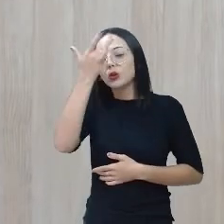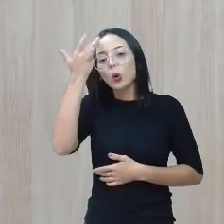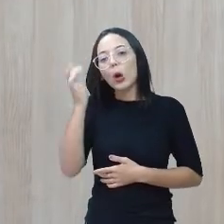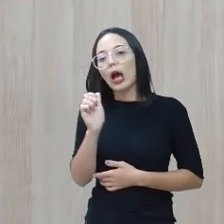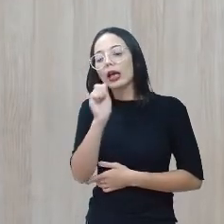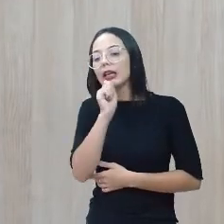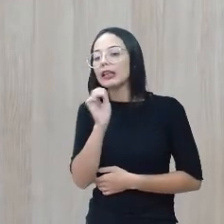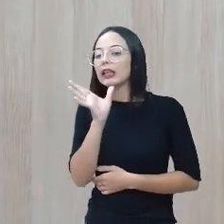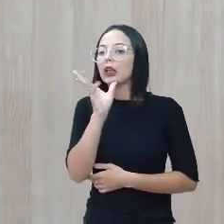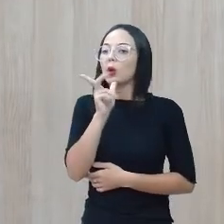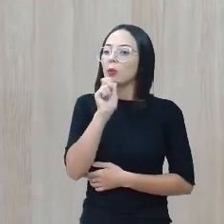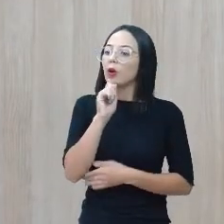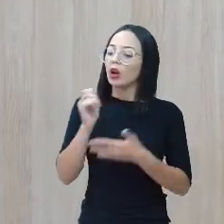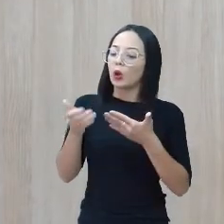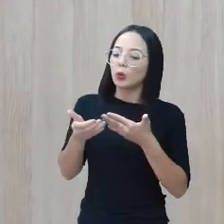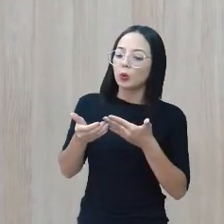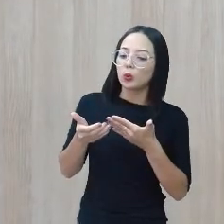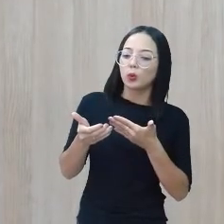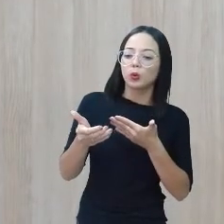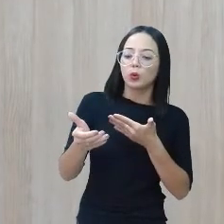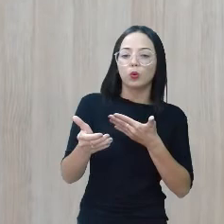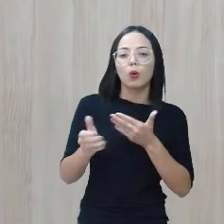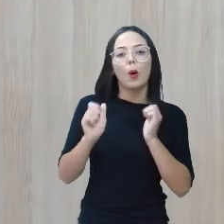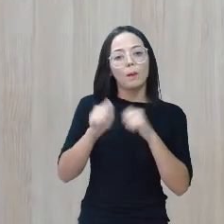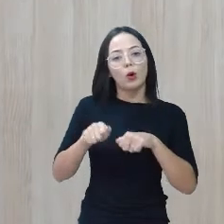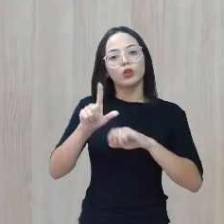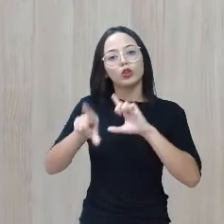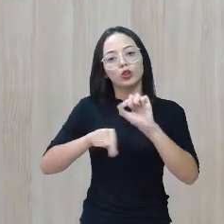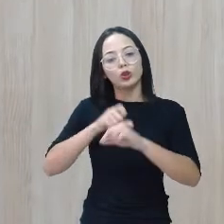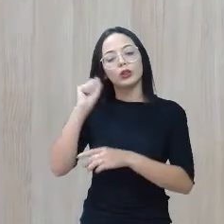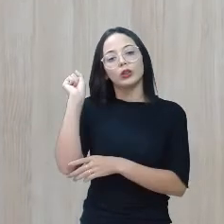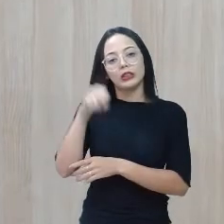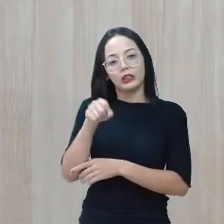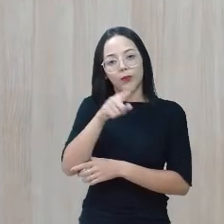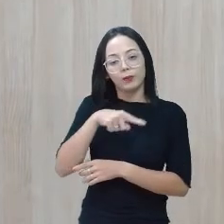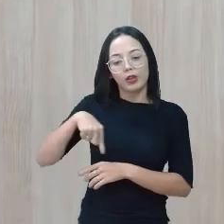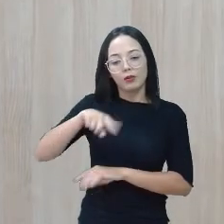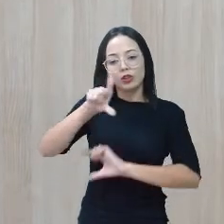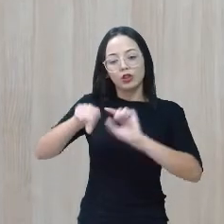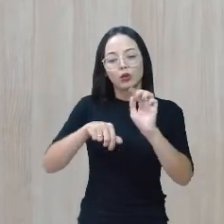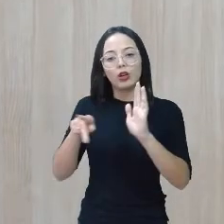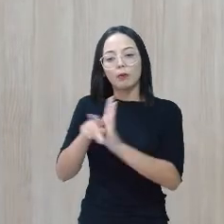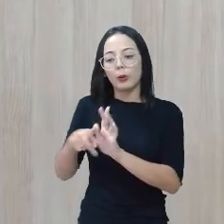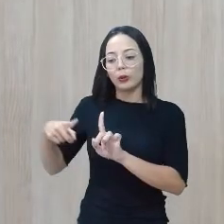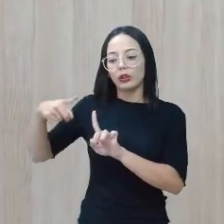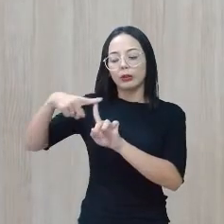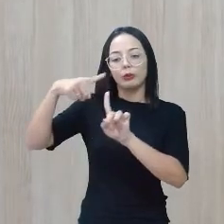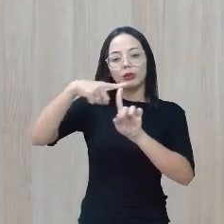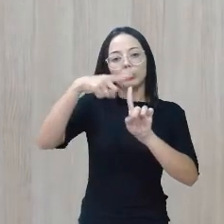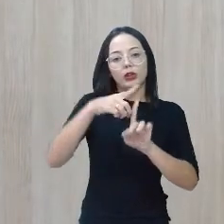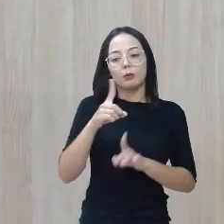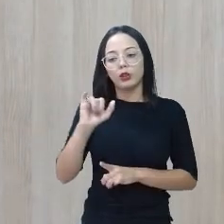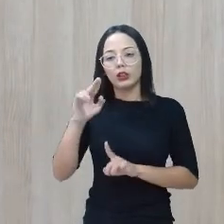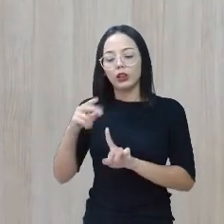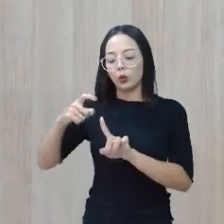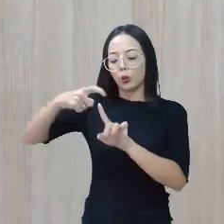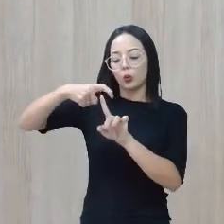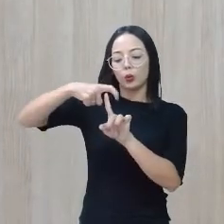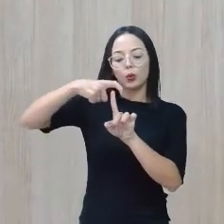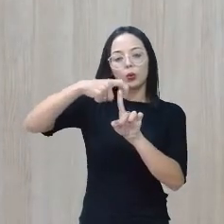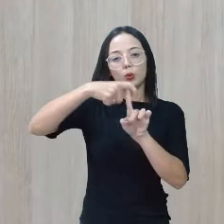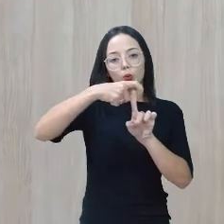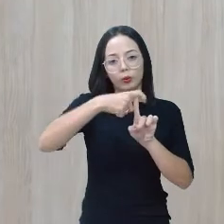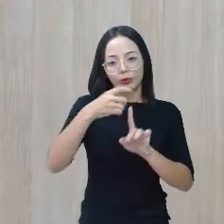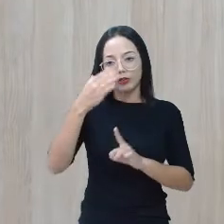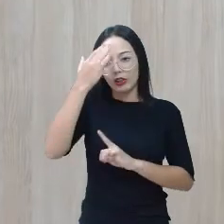demorar a engravidar é um método que pode ser escolhido e você vai escolher os tipos de DIU que você quer colocar,